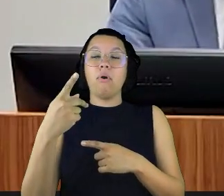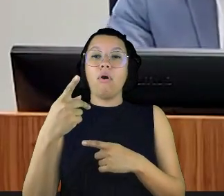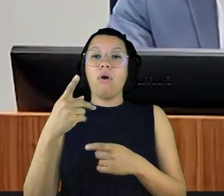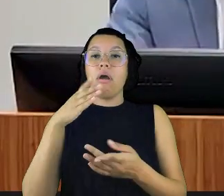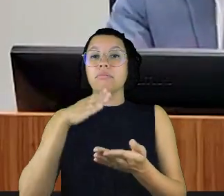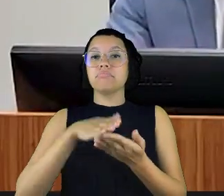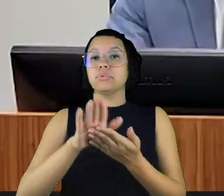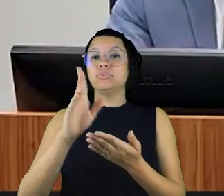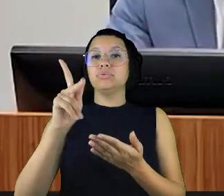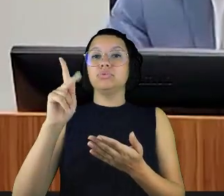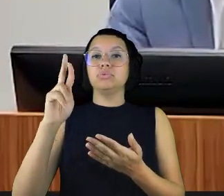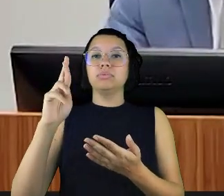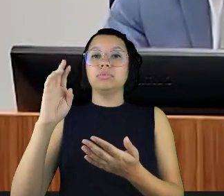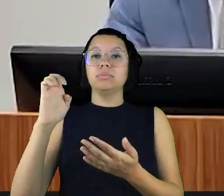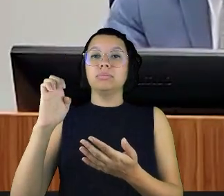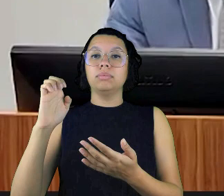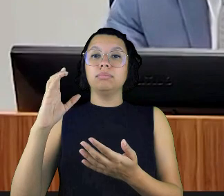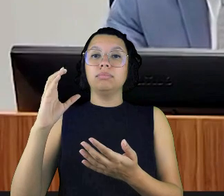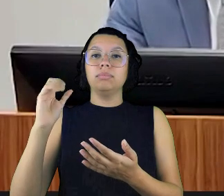Isso é